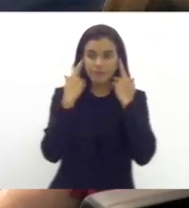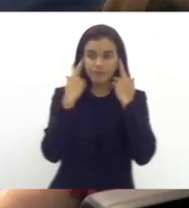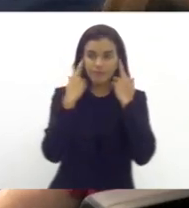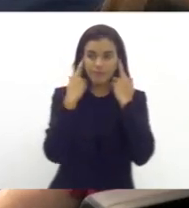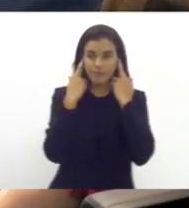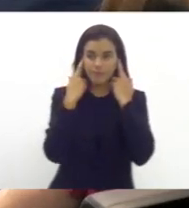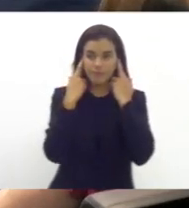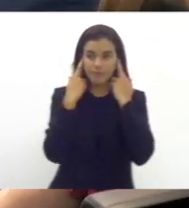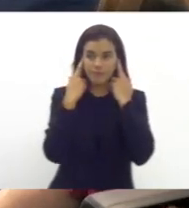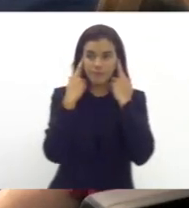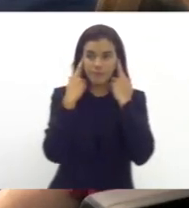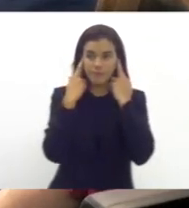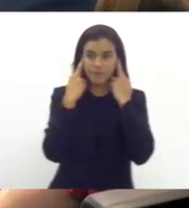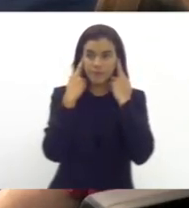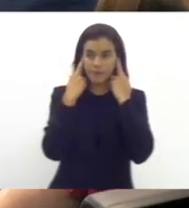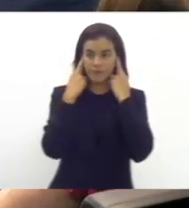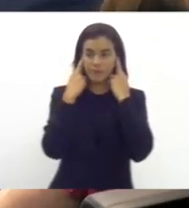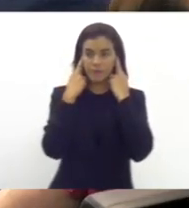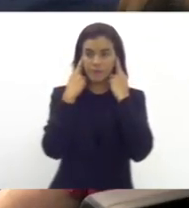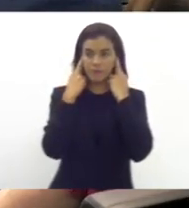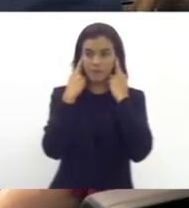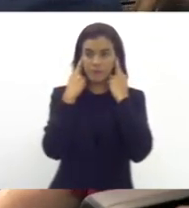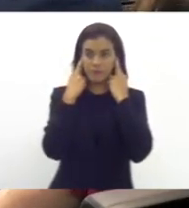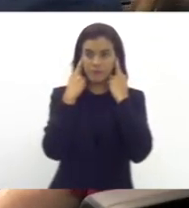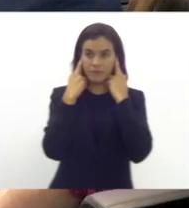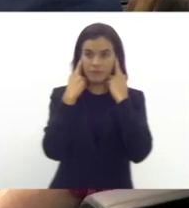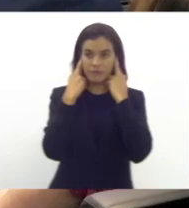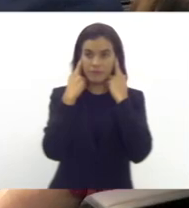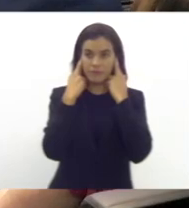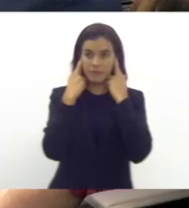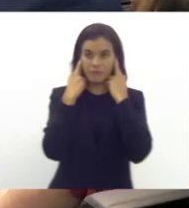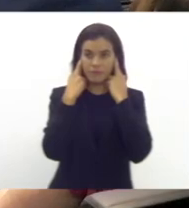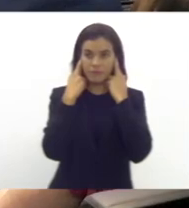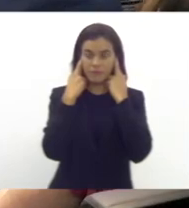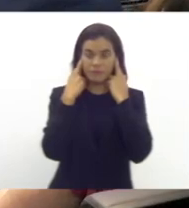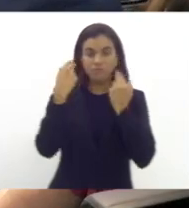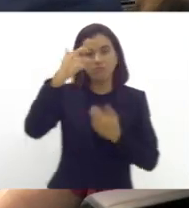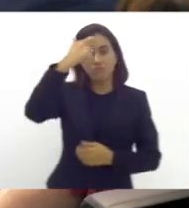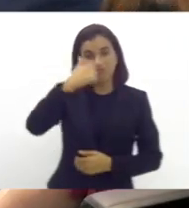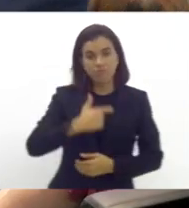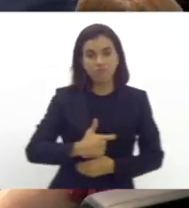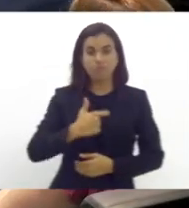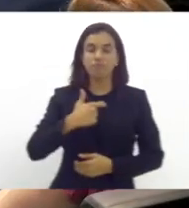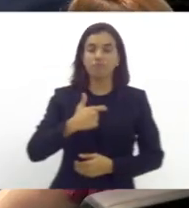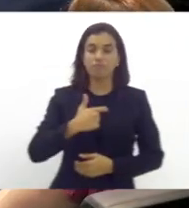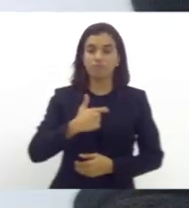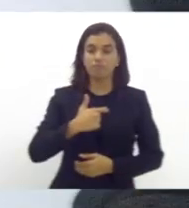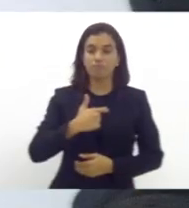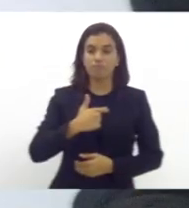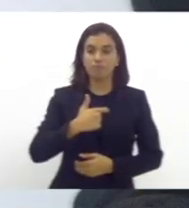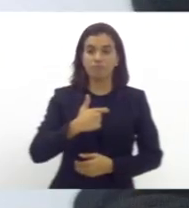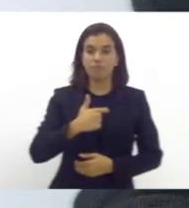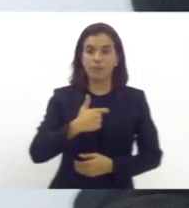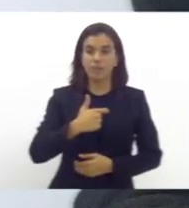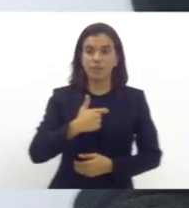Pacheco e munin Neto Som